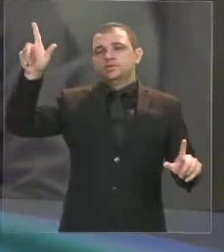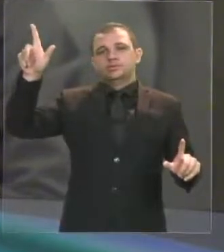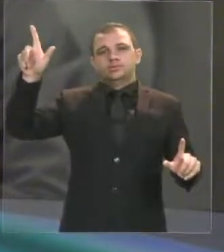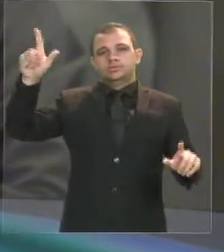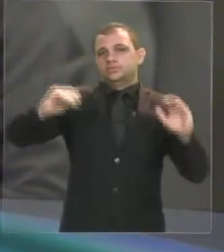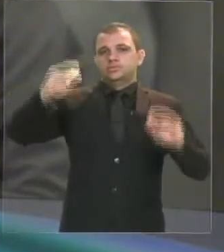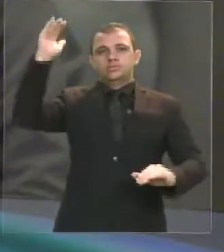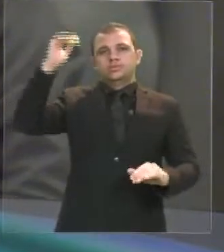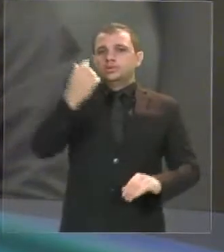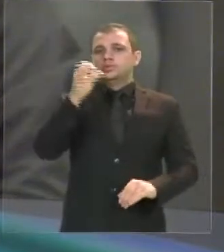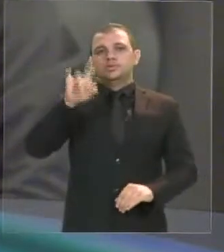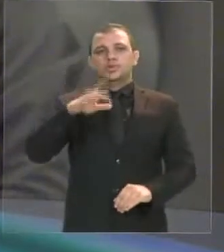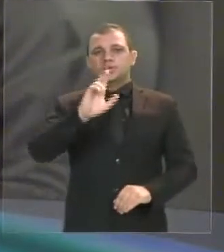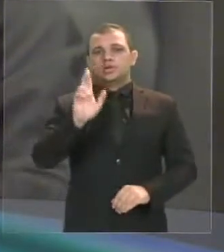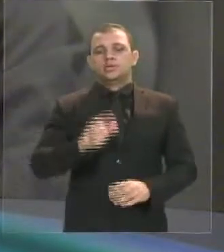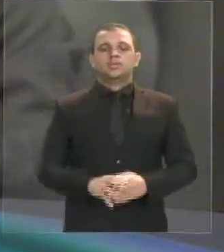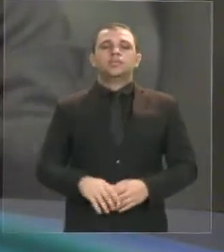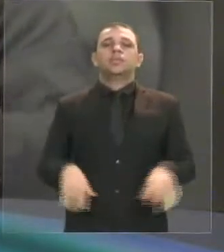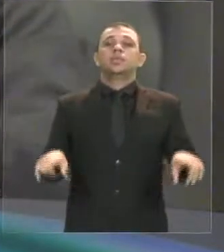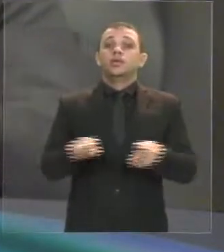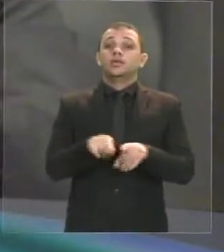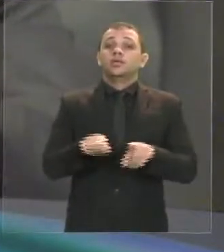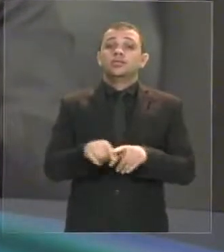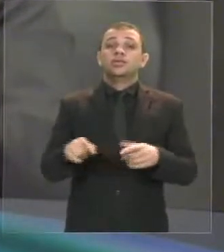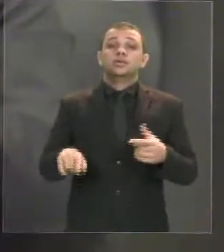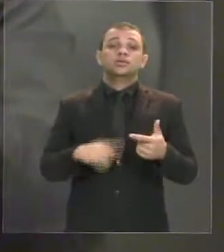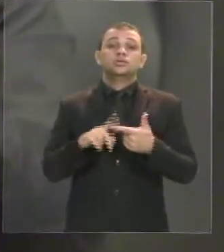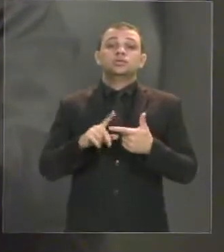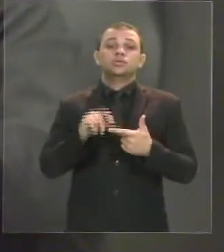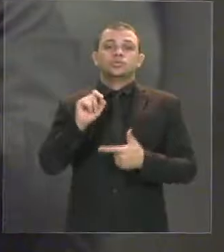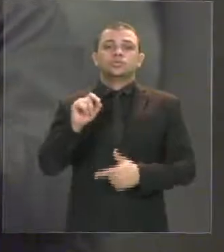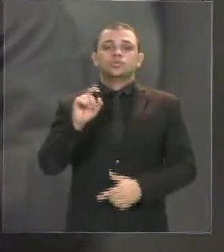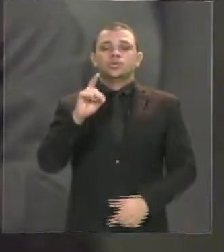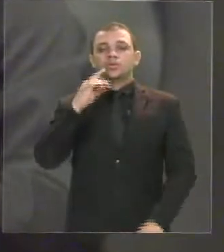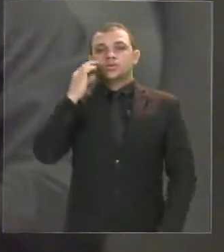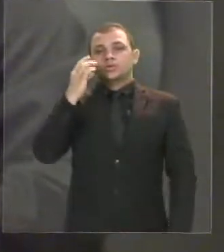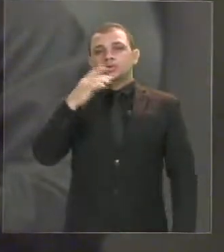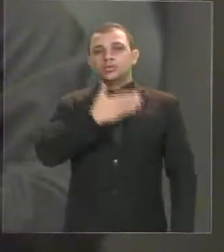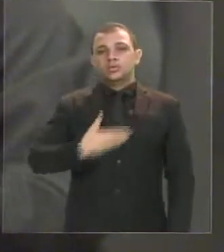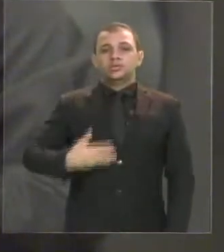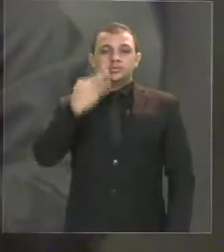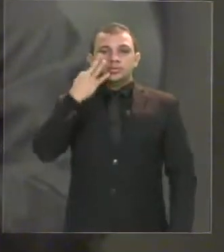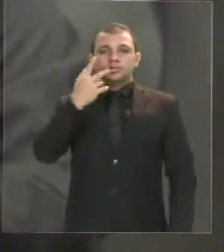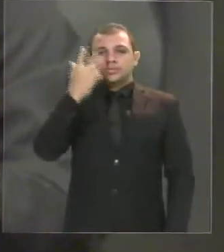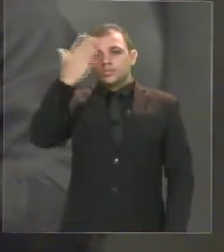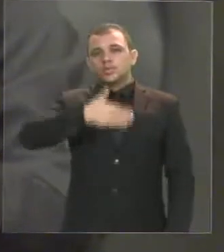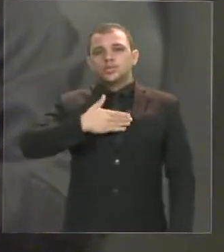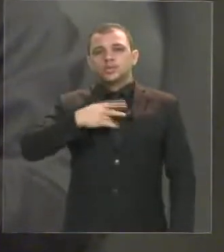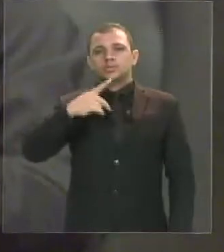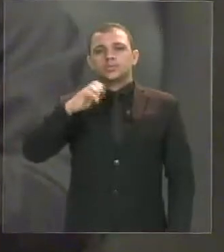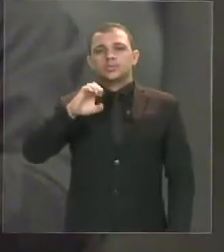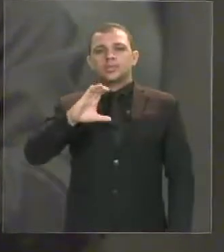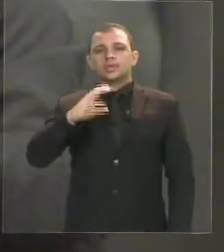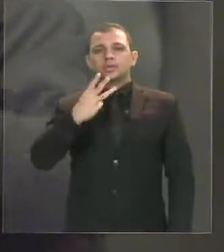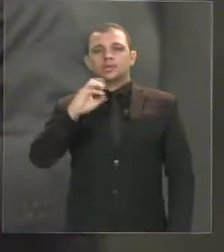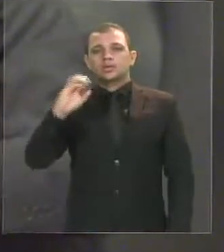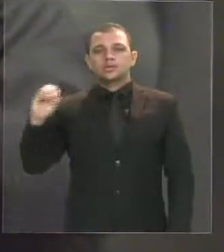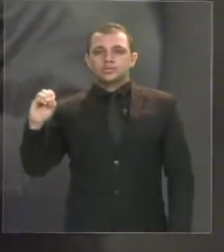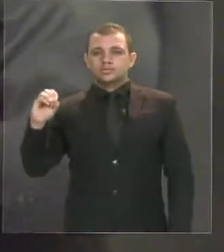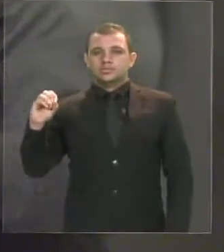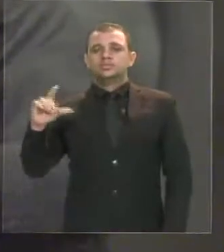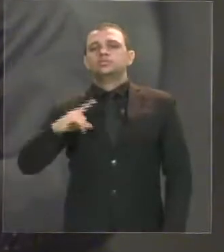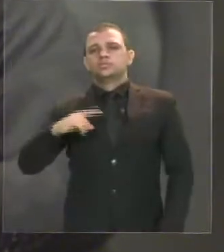PEC 300. Com todas essas promoções que Vossa Excelência diz que deu, e realmente ele deu, ainda